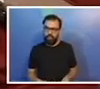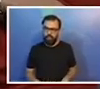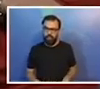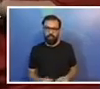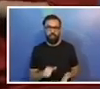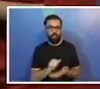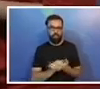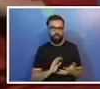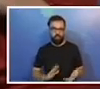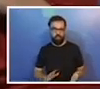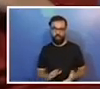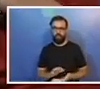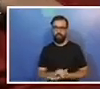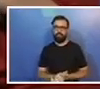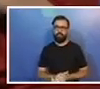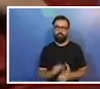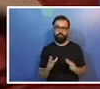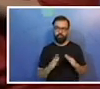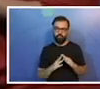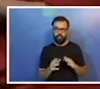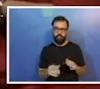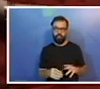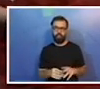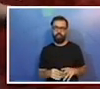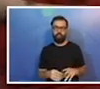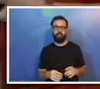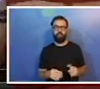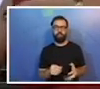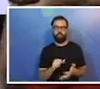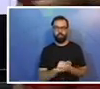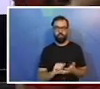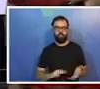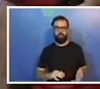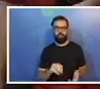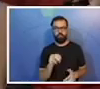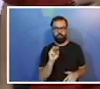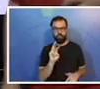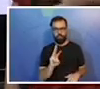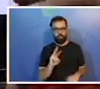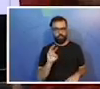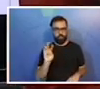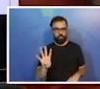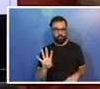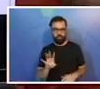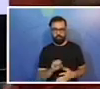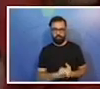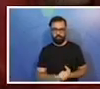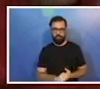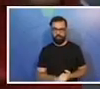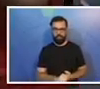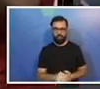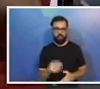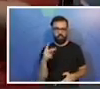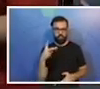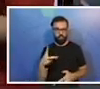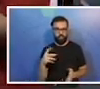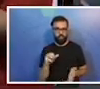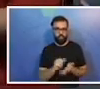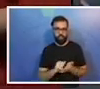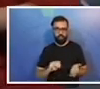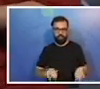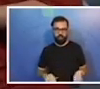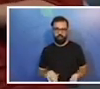Chegou a hora da tarefa, exercícios 3 e 4, página 276 e 277. 2 exercícios,